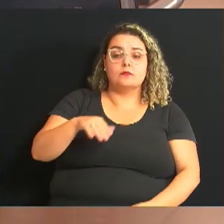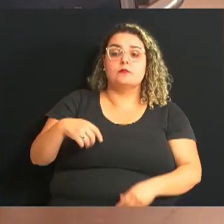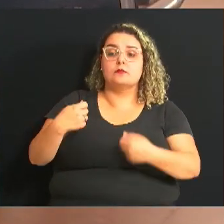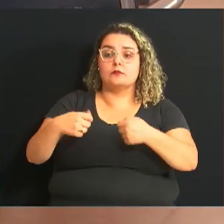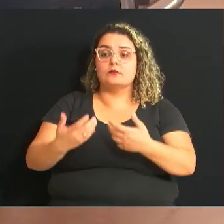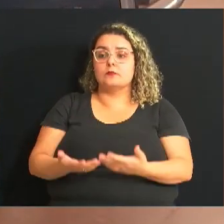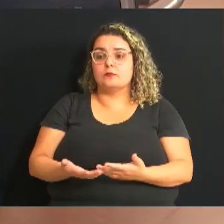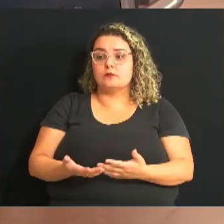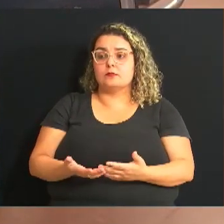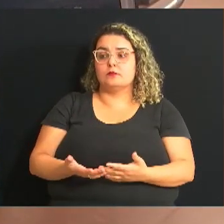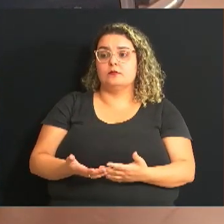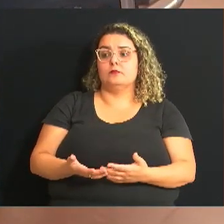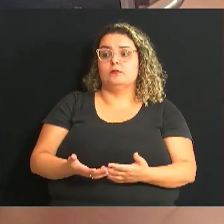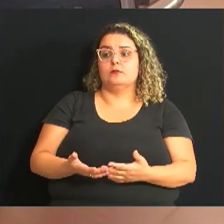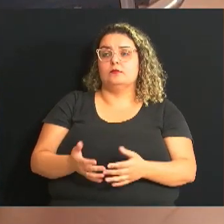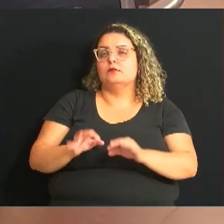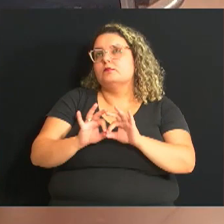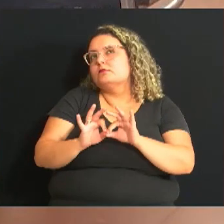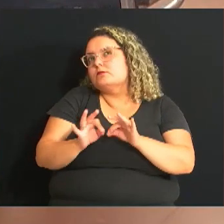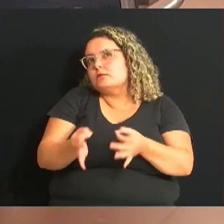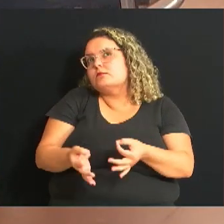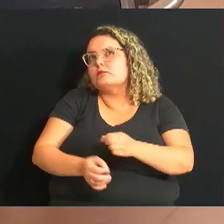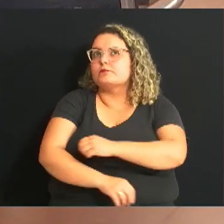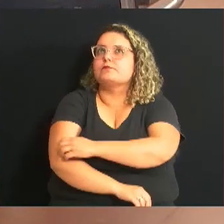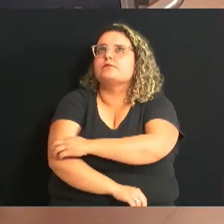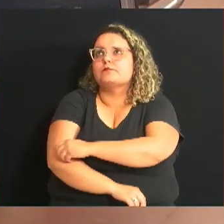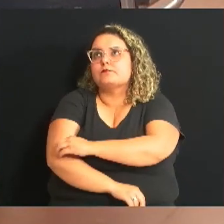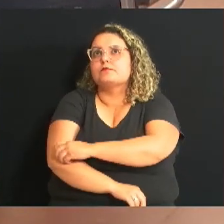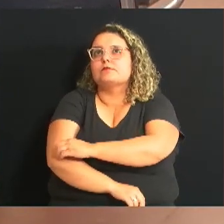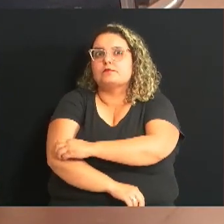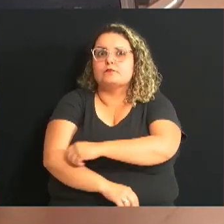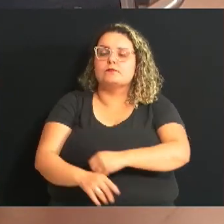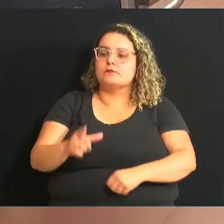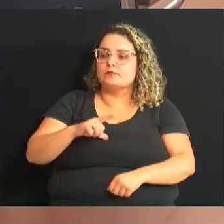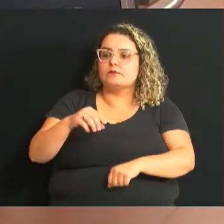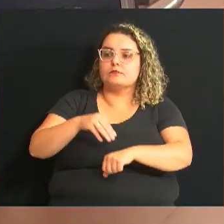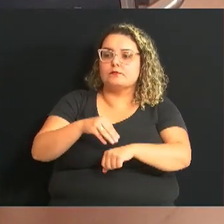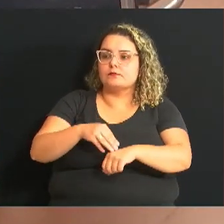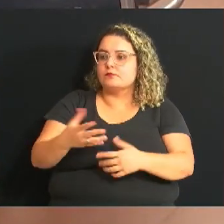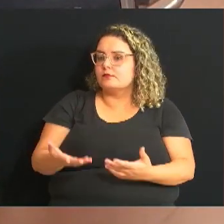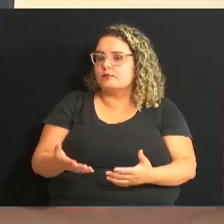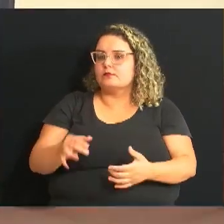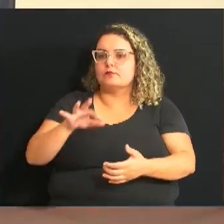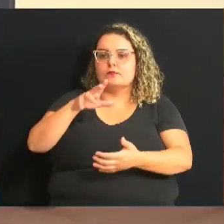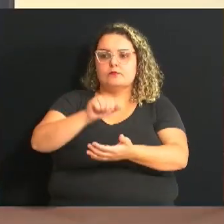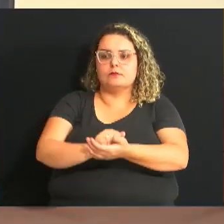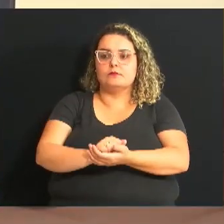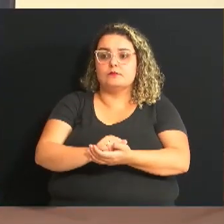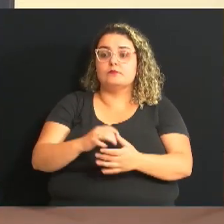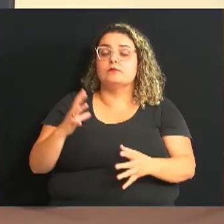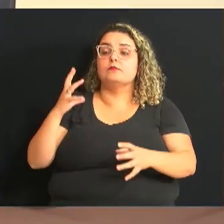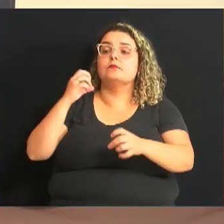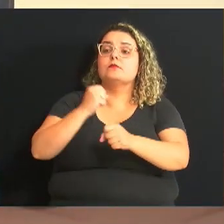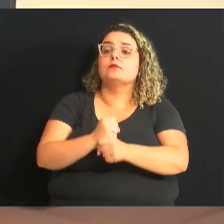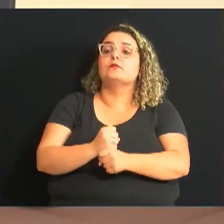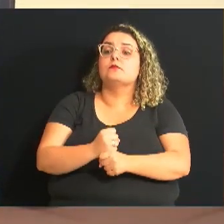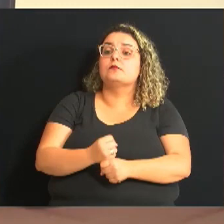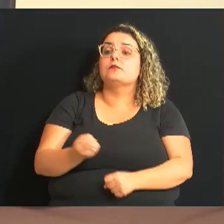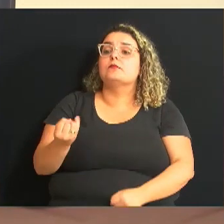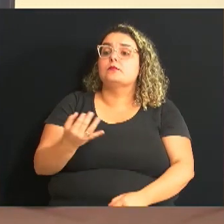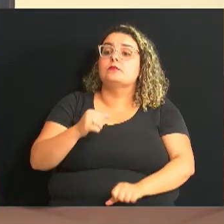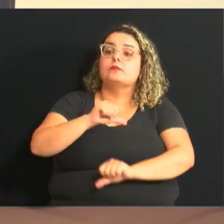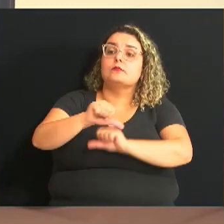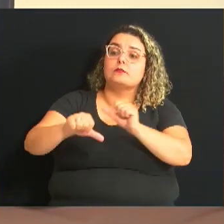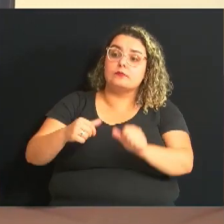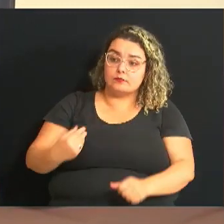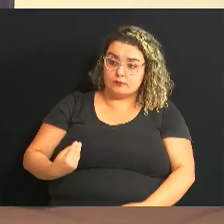com essa simples, digamos que ele vai ter alguns minutos ali para fazer o seu cadastro, o seu cálculo, o quanto isso pode mudar